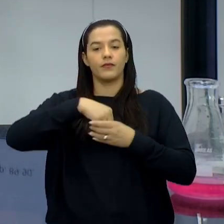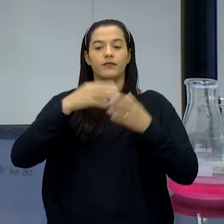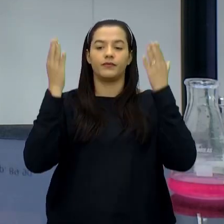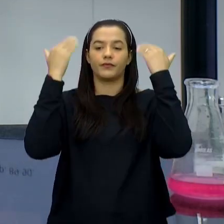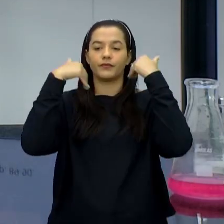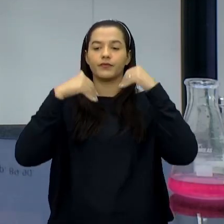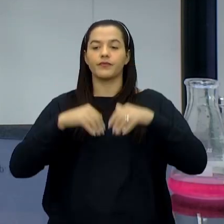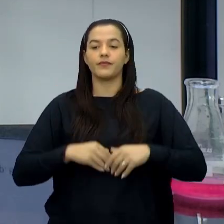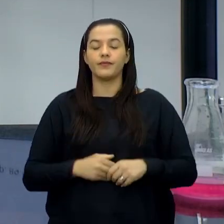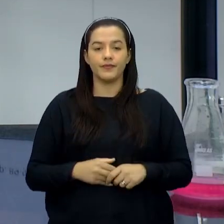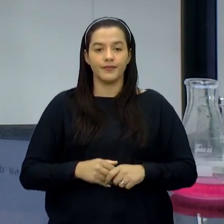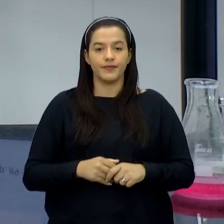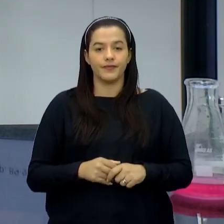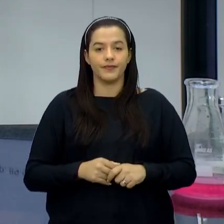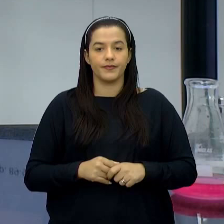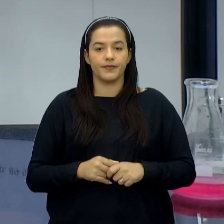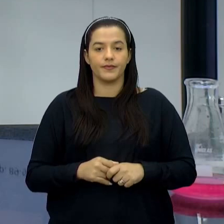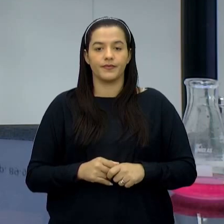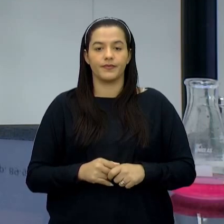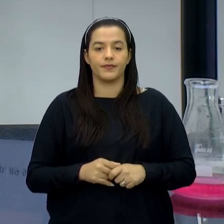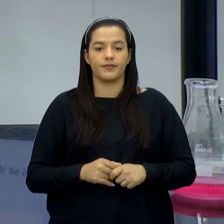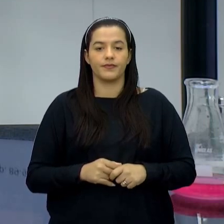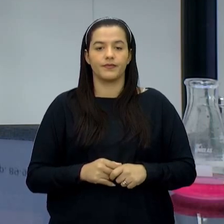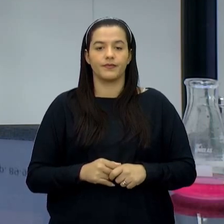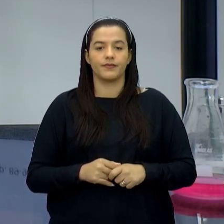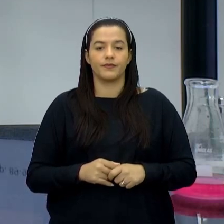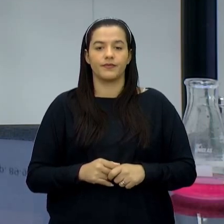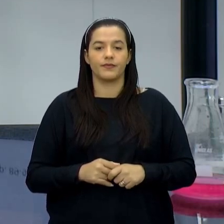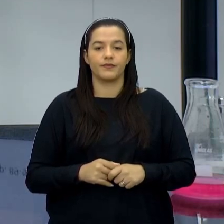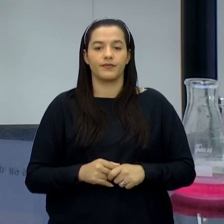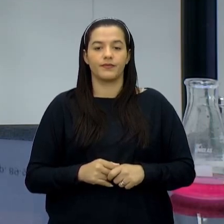dele, ok? Então,